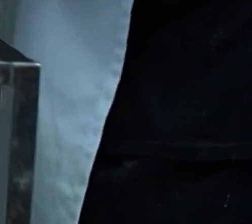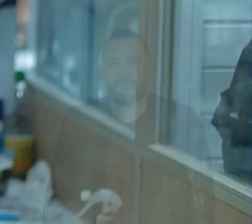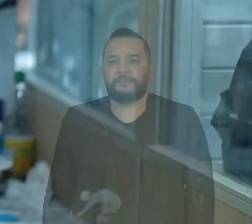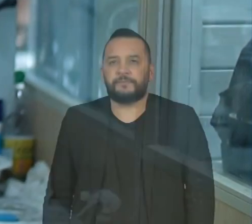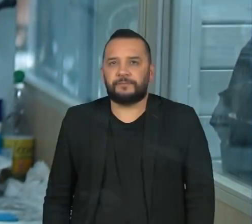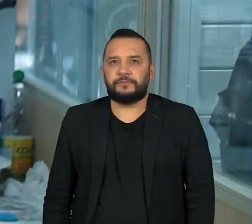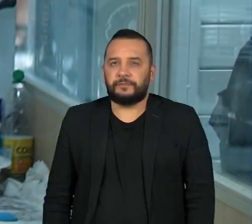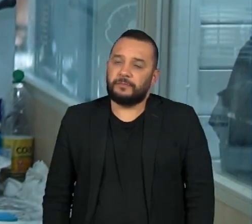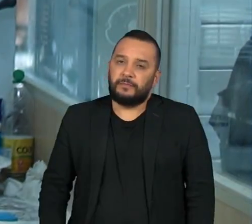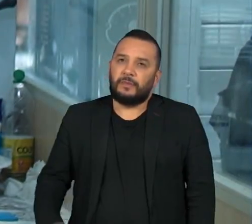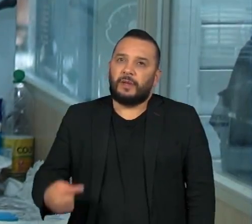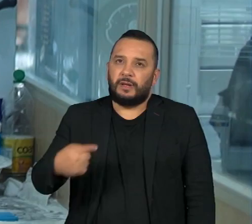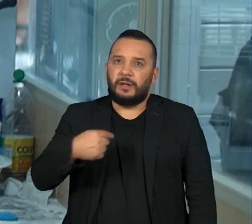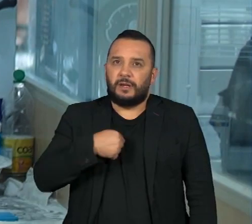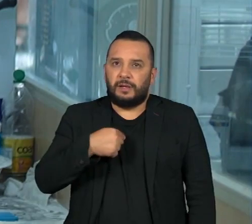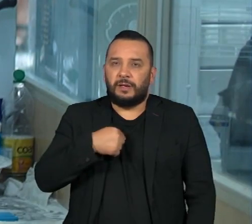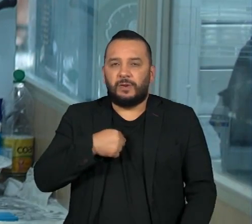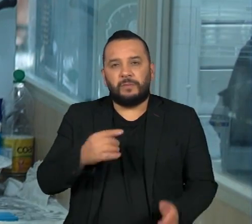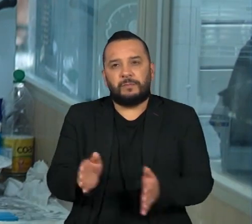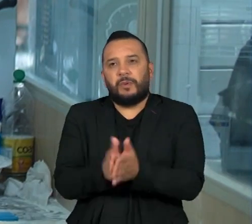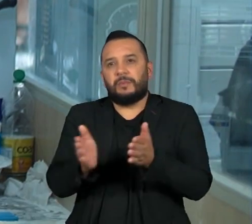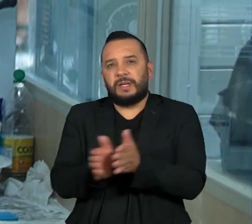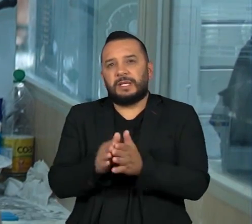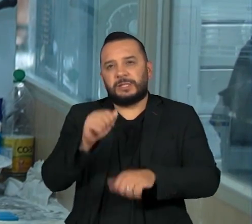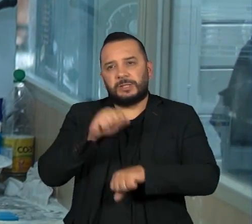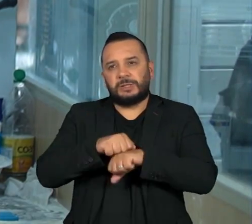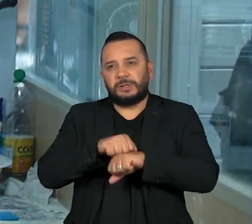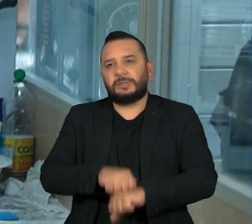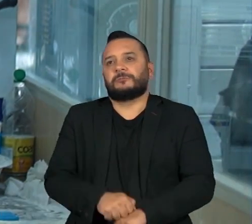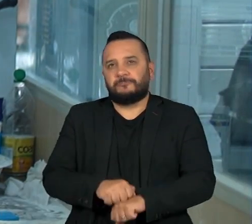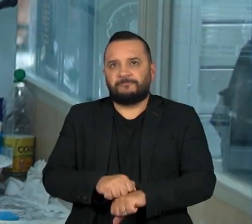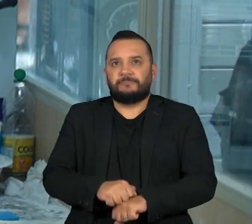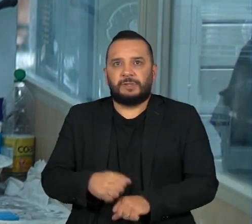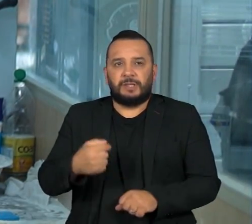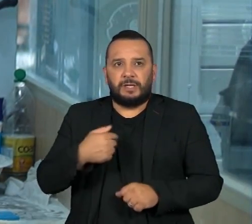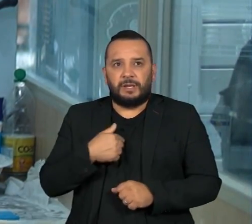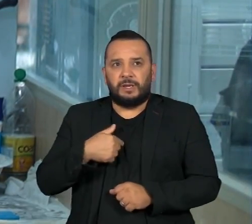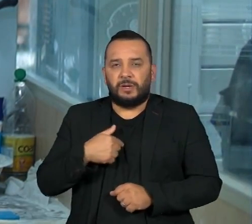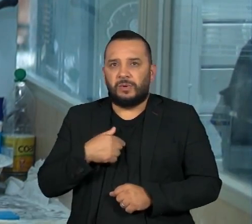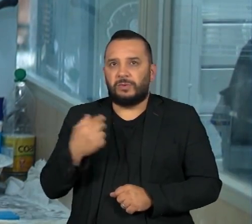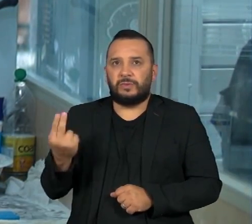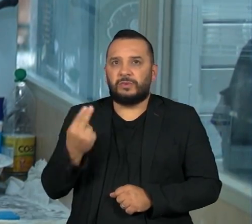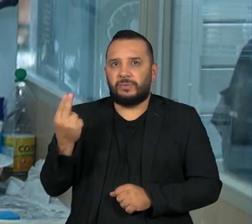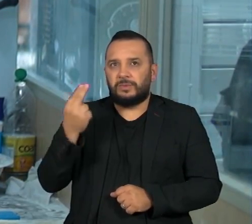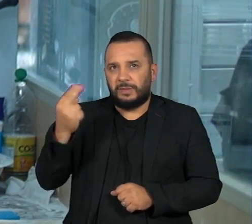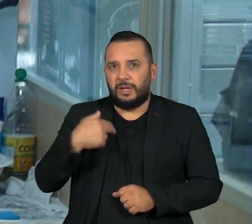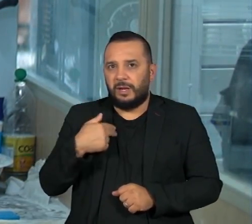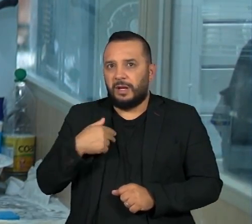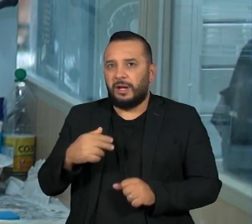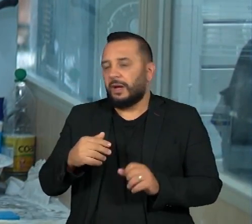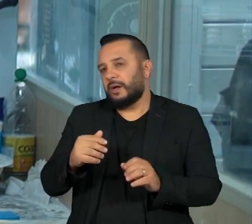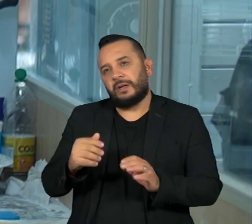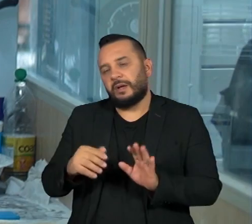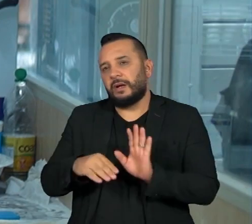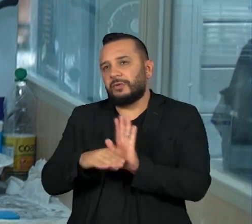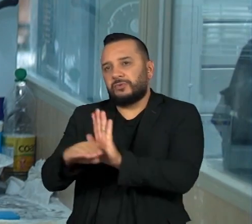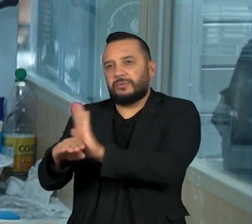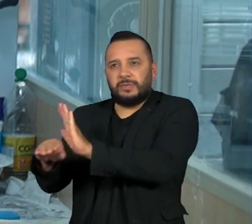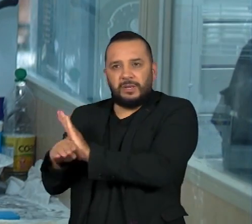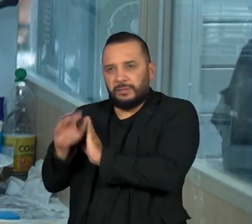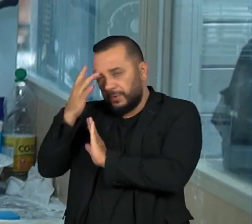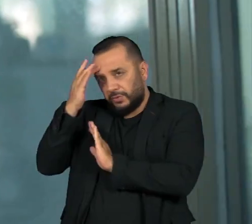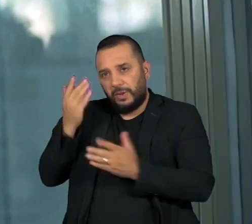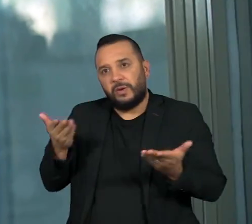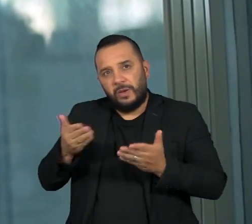Eu vim de uma situação de extrema pobreza que nem sempre eu tive a capacidade de poder ofertar algo para alguém. Agora eu estou trabalhando aqui na